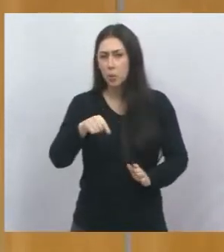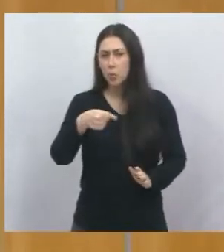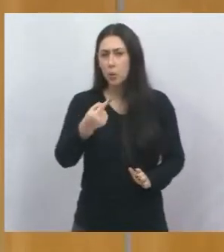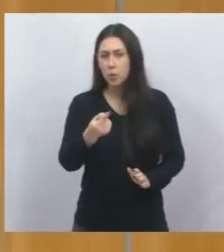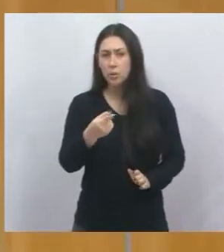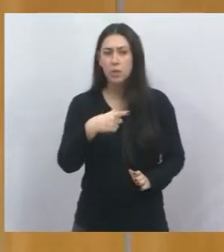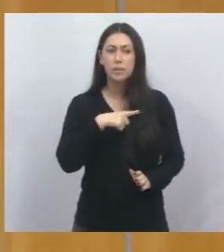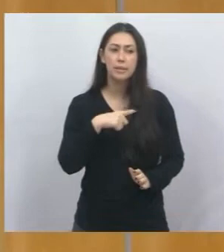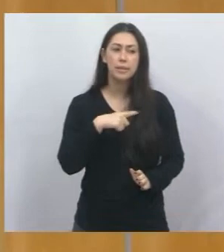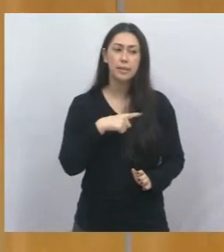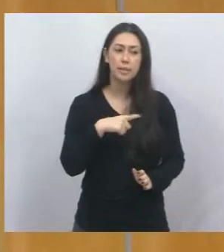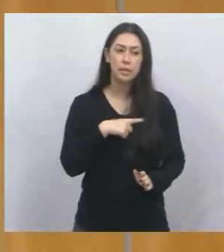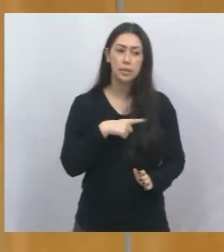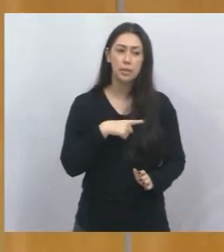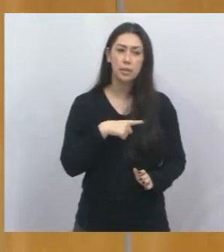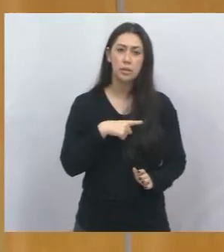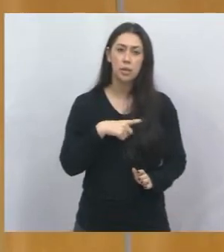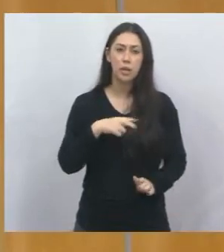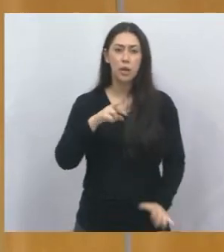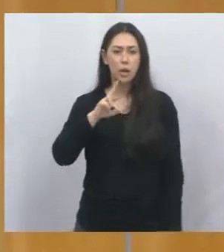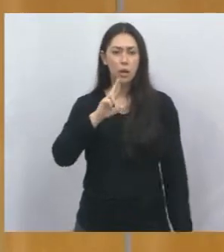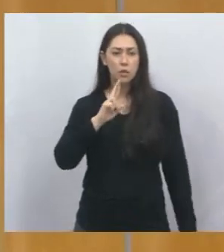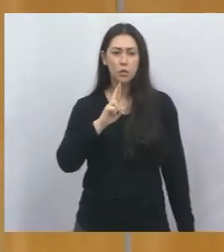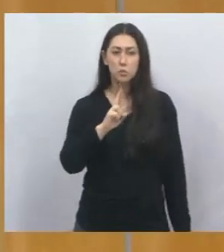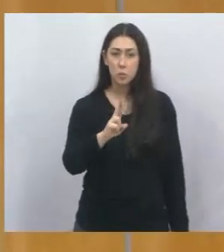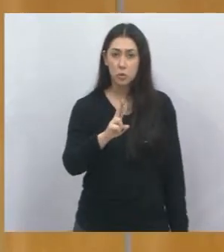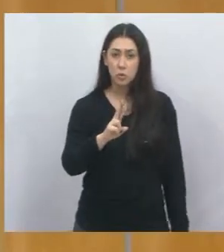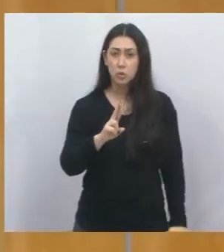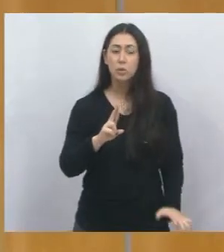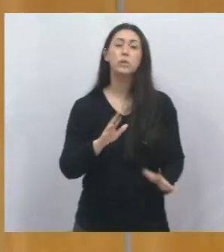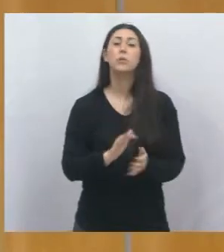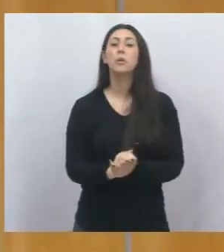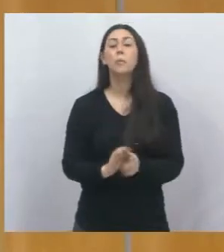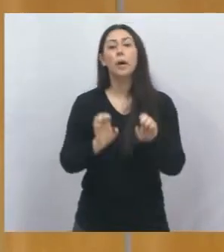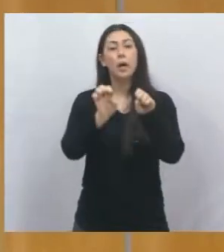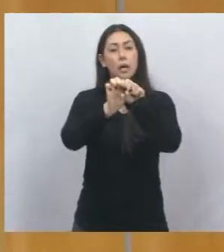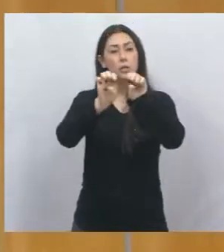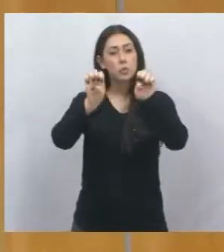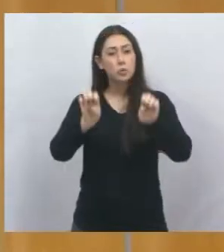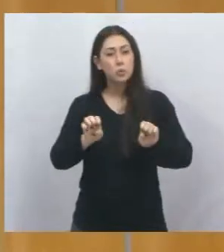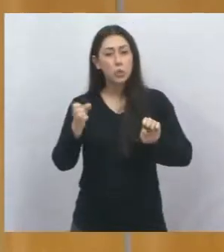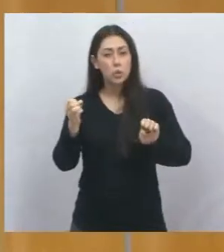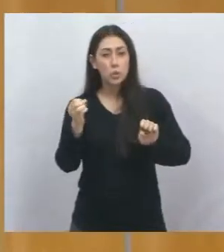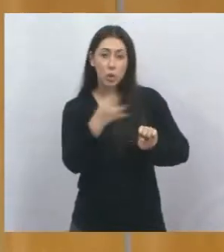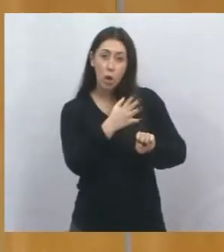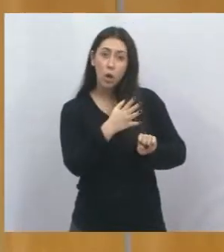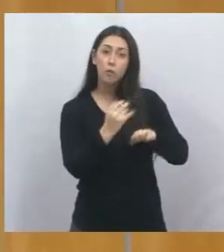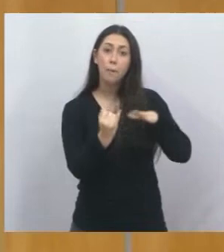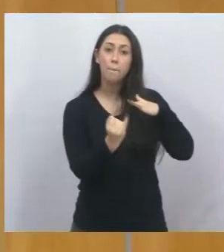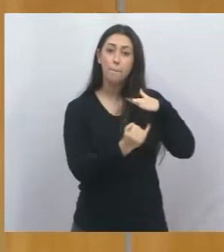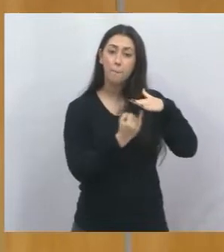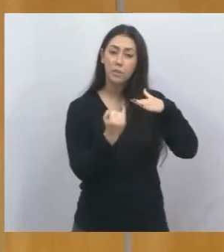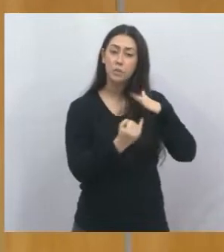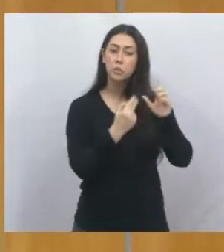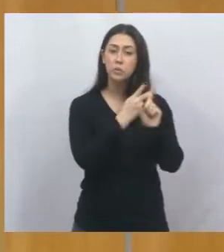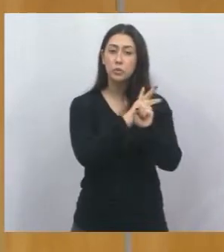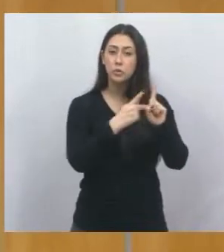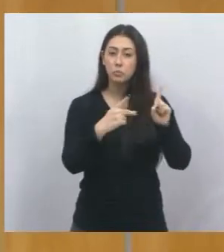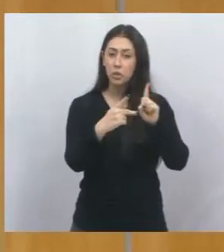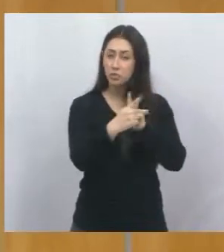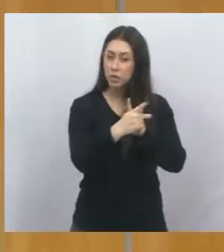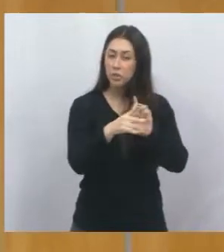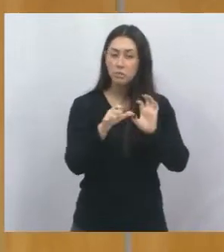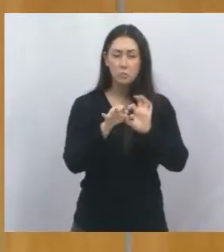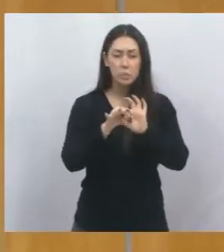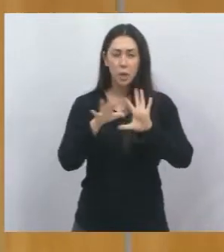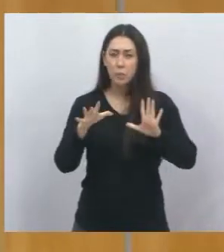aí o desfecho com uma nova estrutura do Instituto de Previdência, possibilitando novas